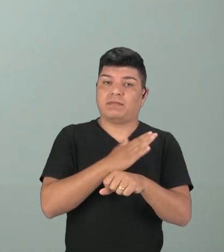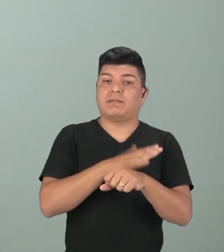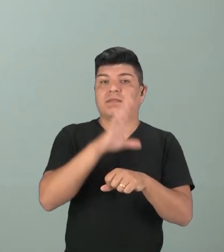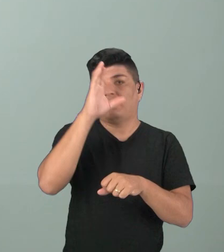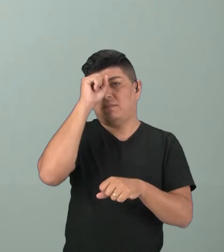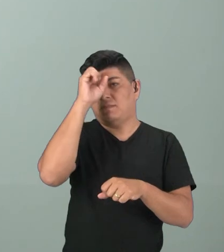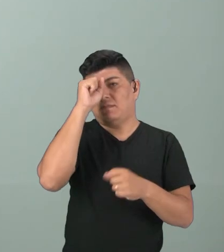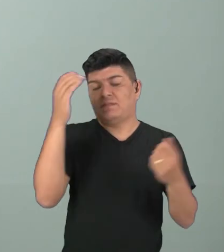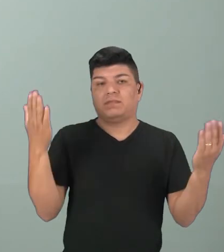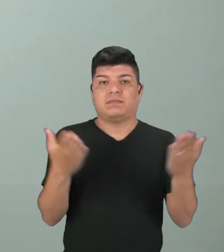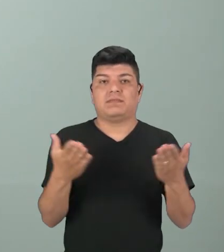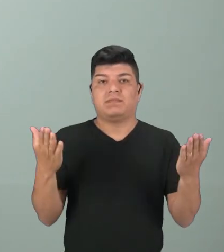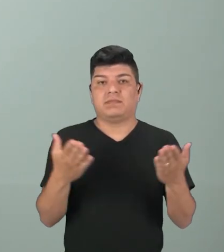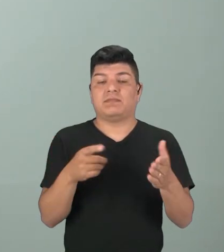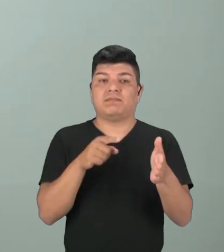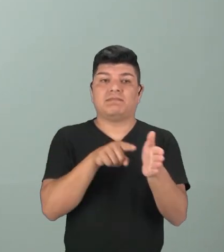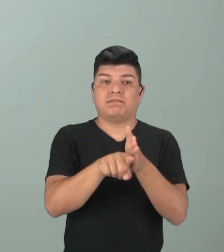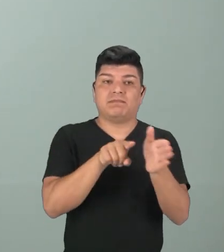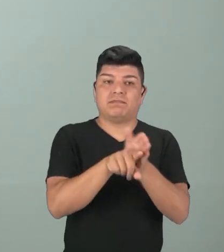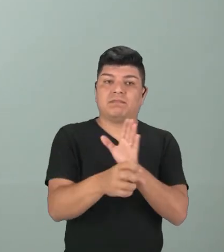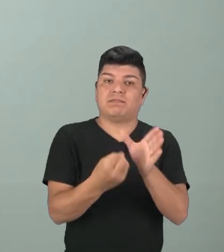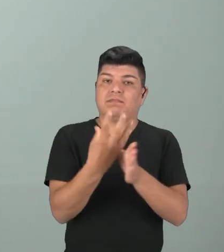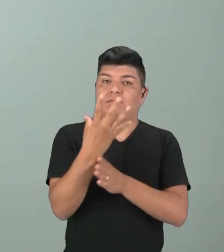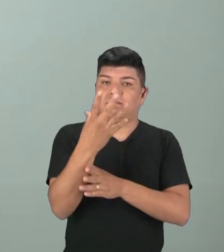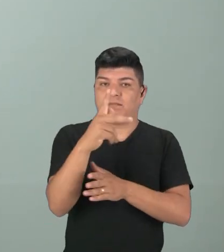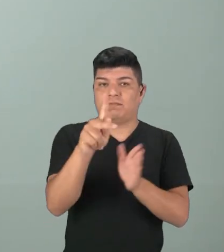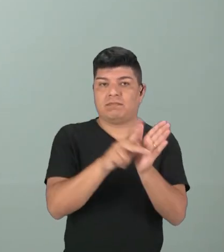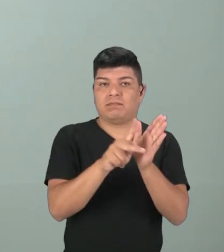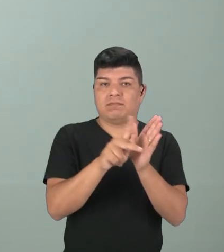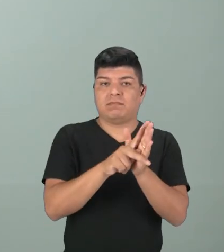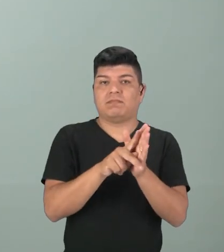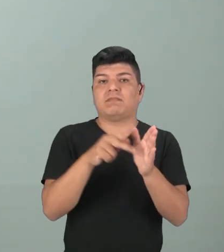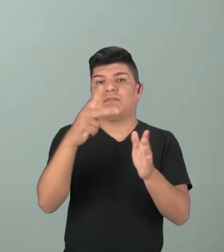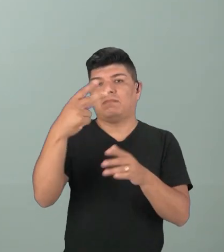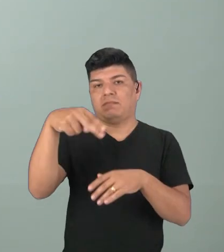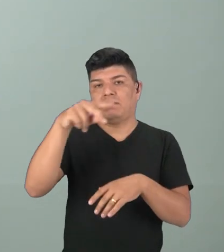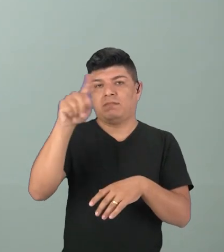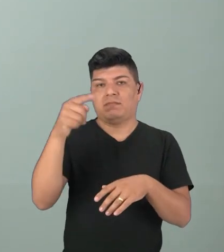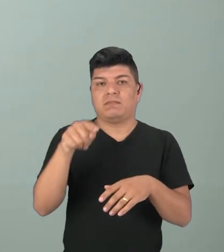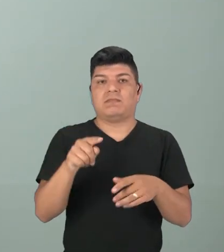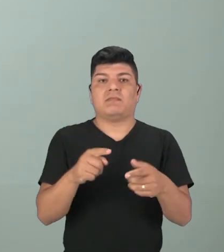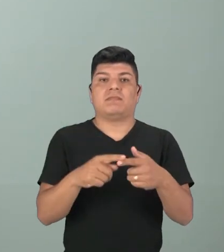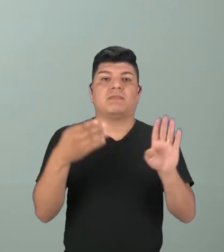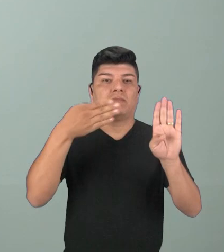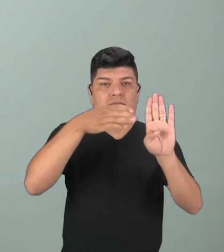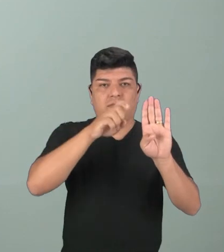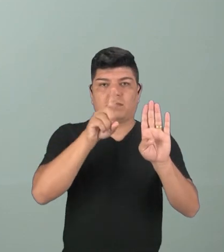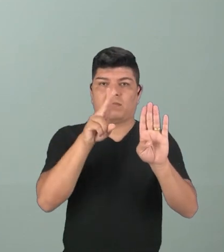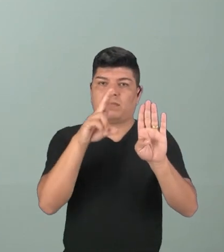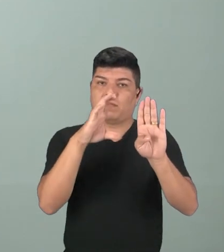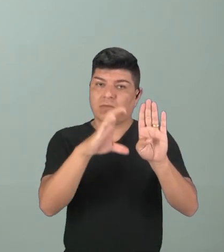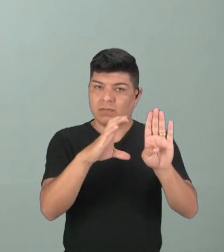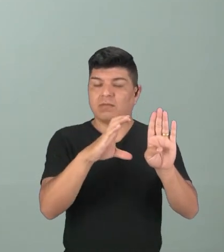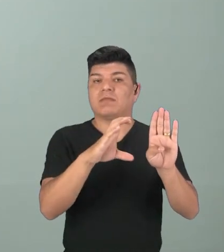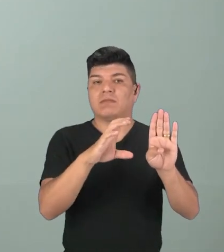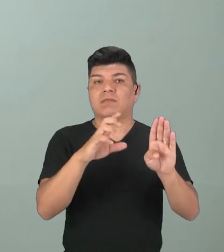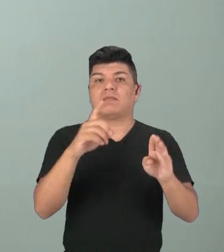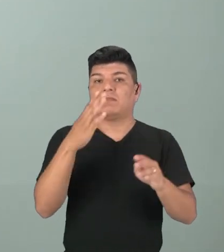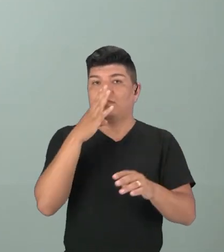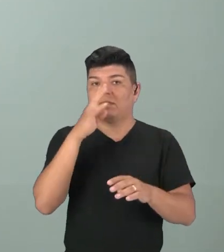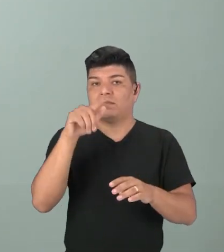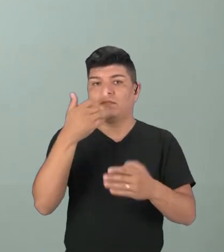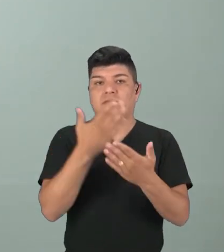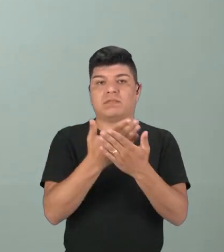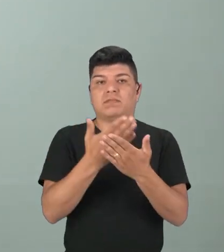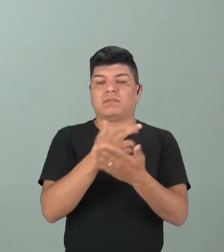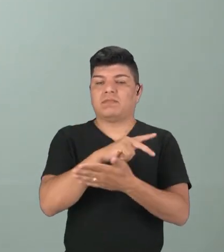vocês aprenderam hoje, criem perguntas com os pronomes interrogativos. E, claro, não deixem de acessar a plataforma Eduque para assistir essa